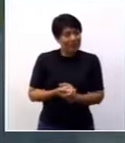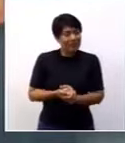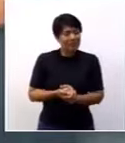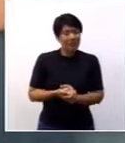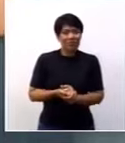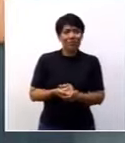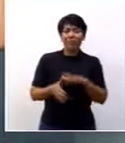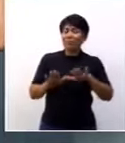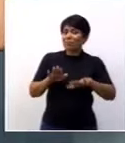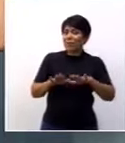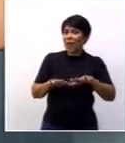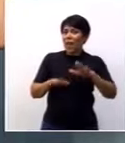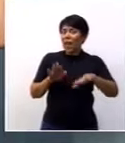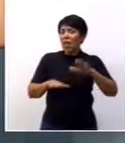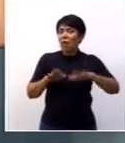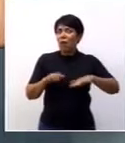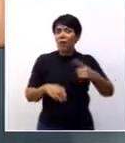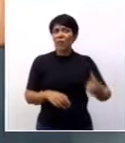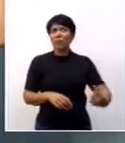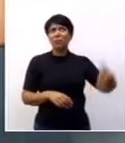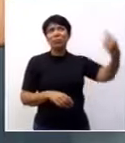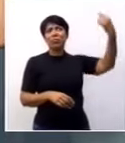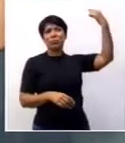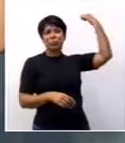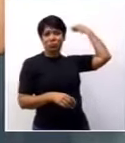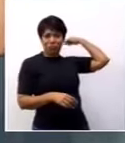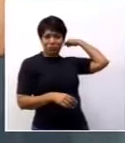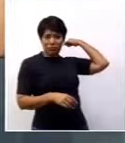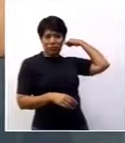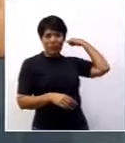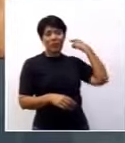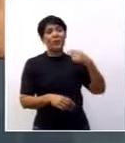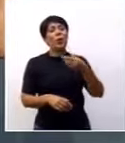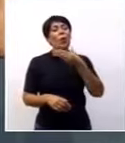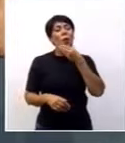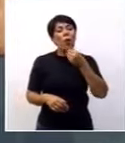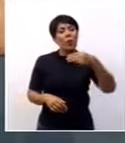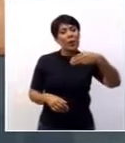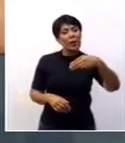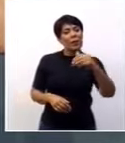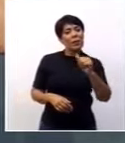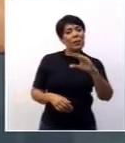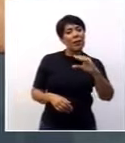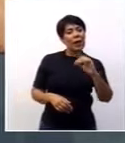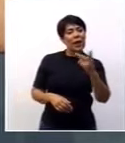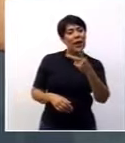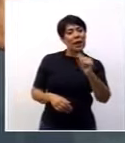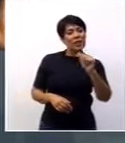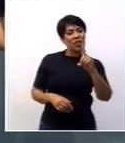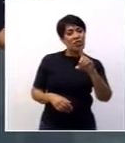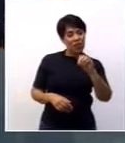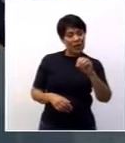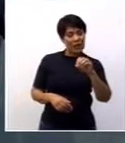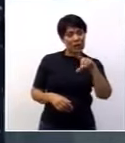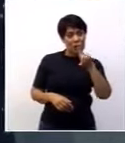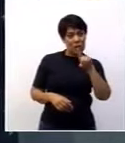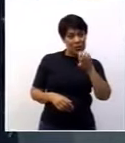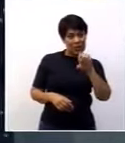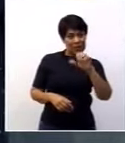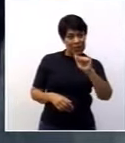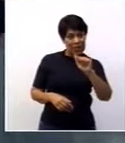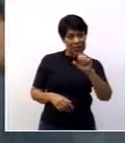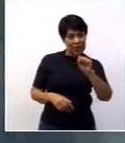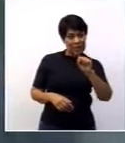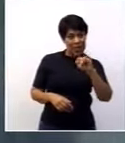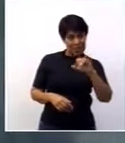que lá no passado Machado de Assis também não fez isso? Ou vamos pegar grandes